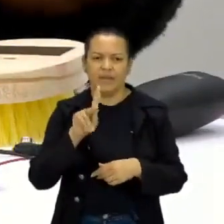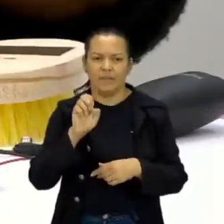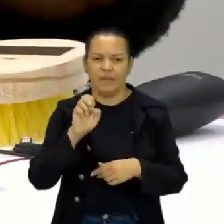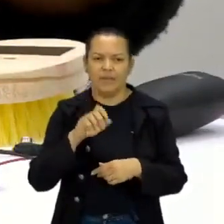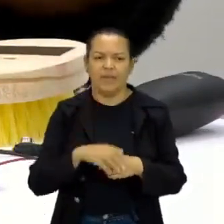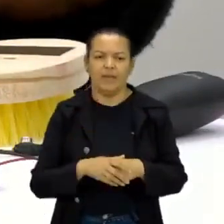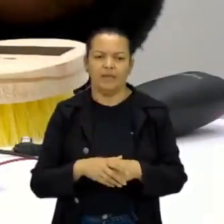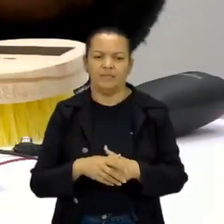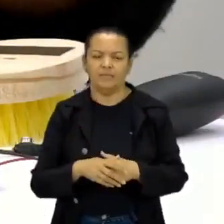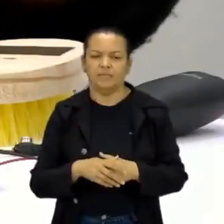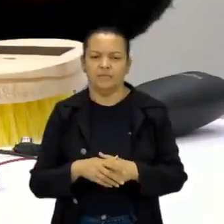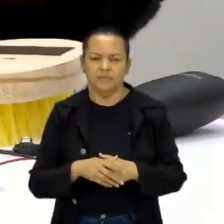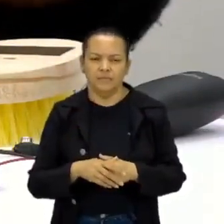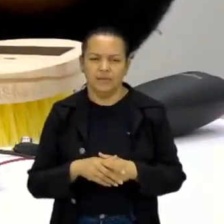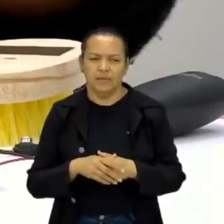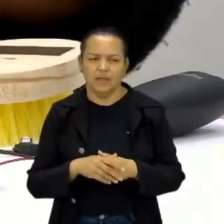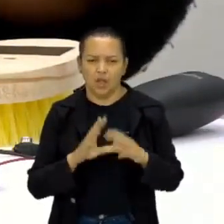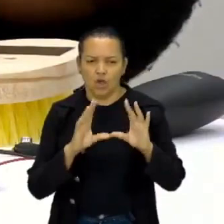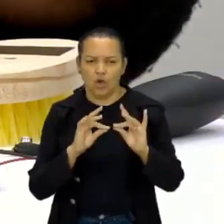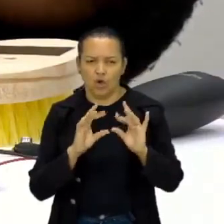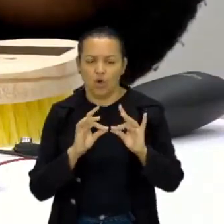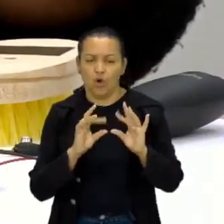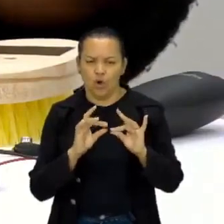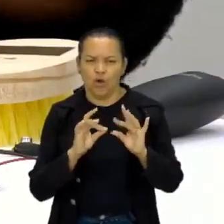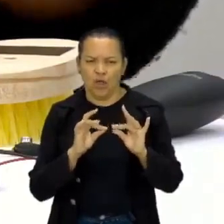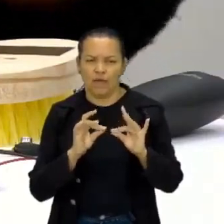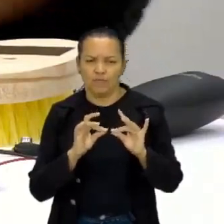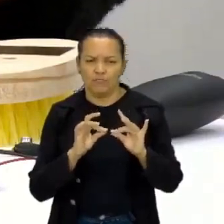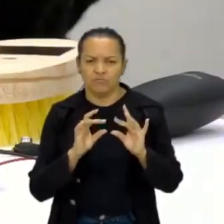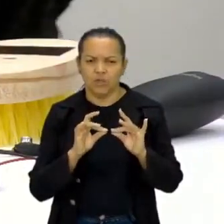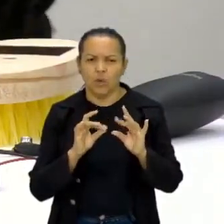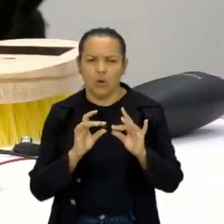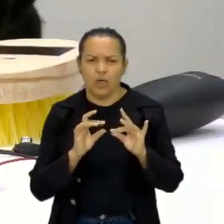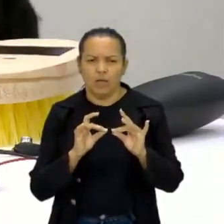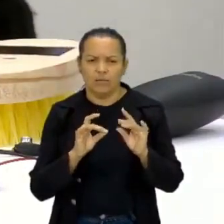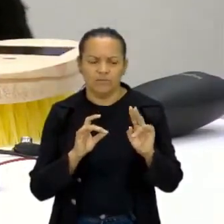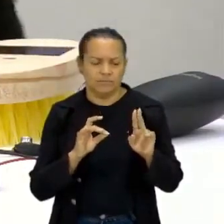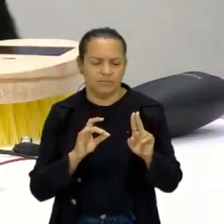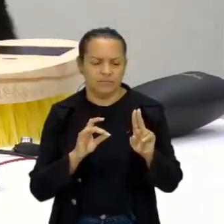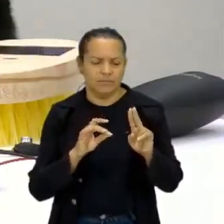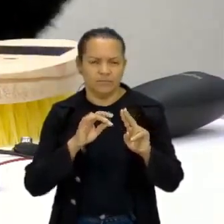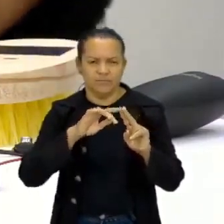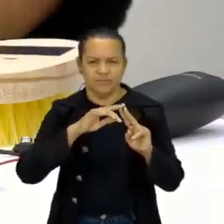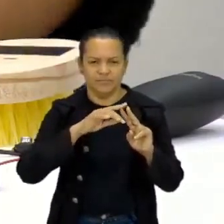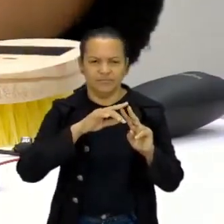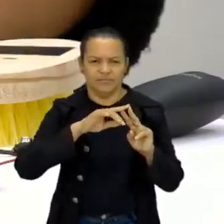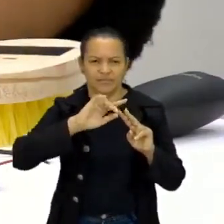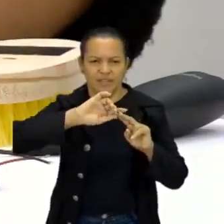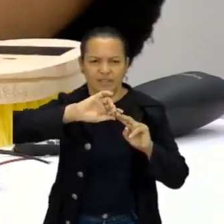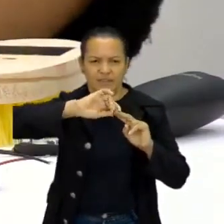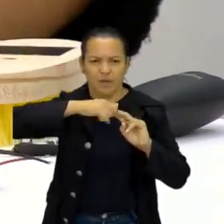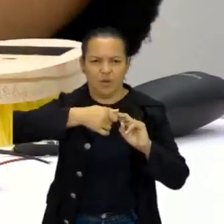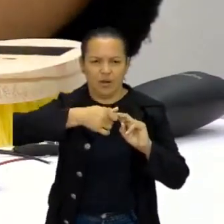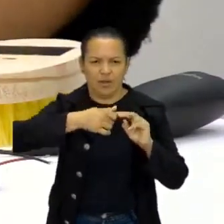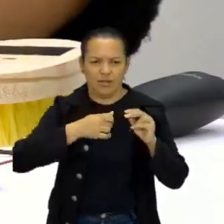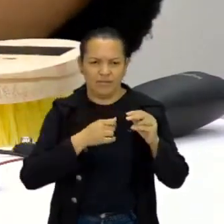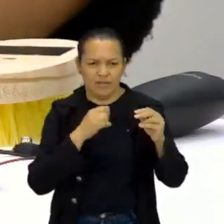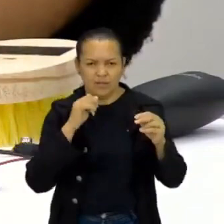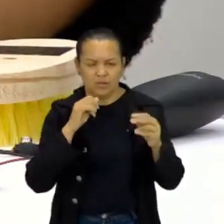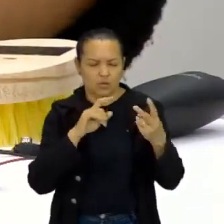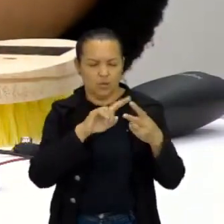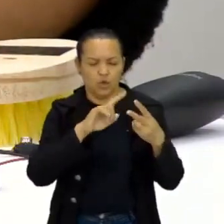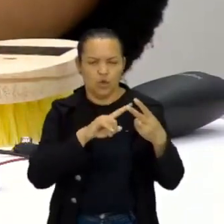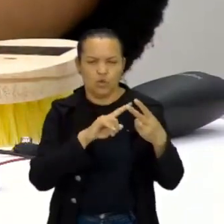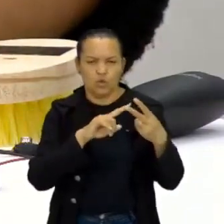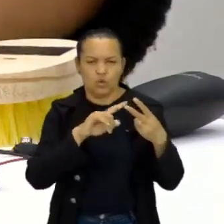tanto pra colar esse fio, não deixar ele pra cima assim, ó, tipo, É que minha roupa tá preta, o fio tá preto, tá maravilhoso. Mas